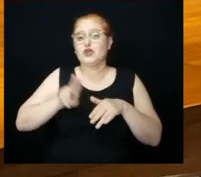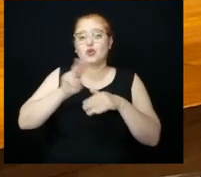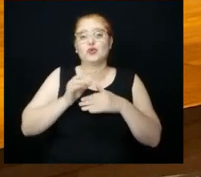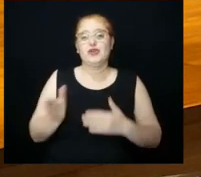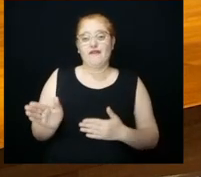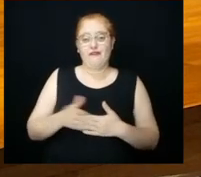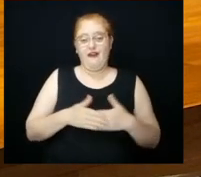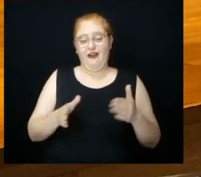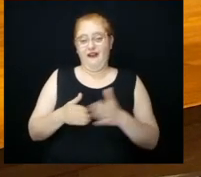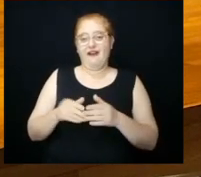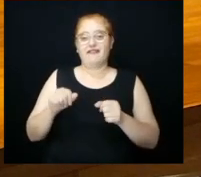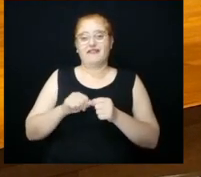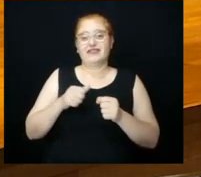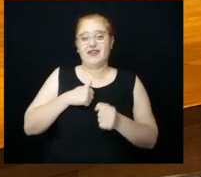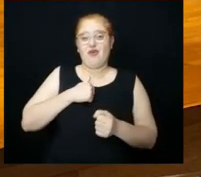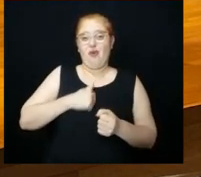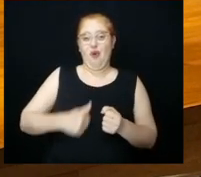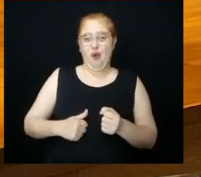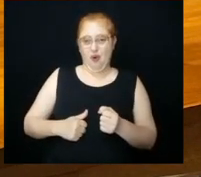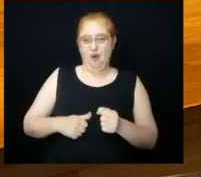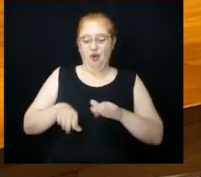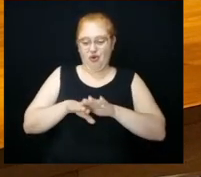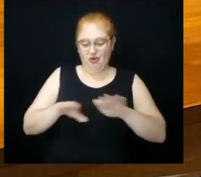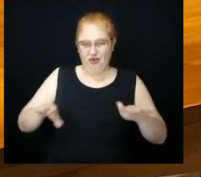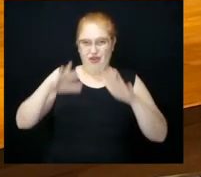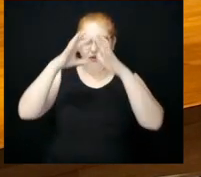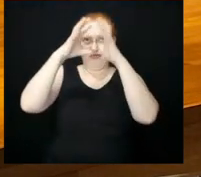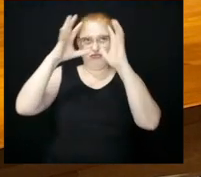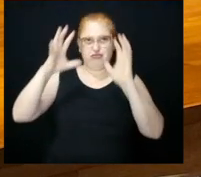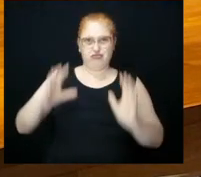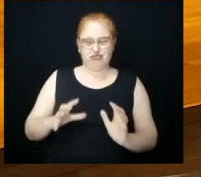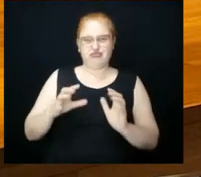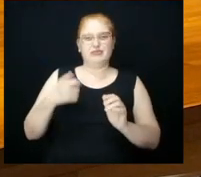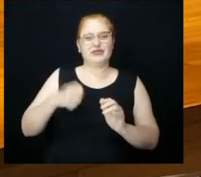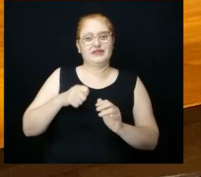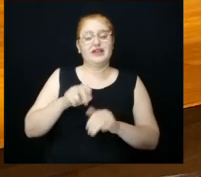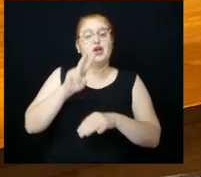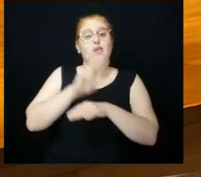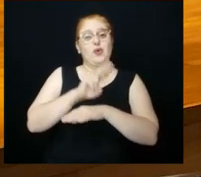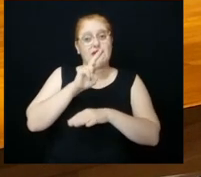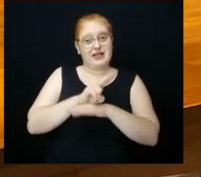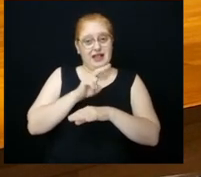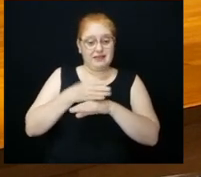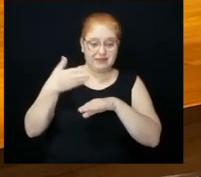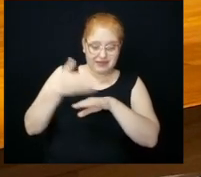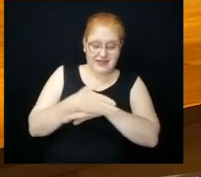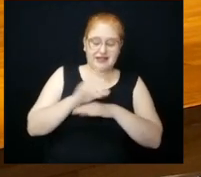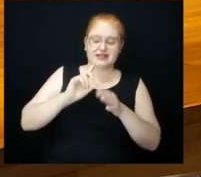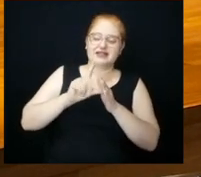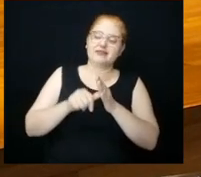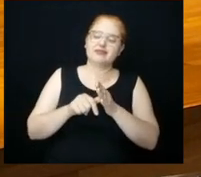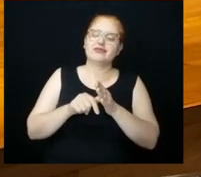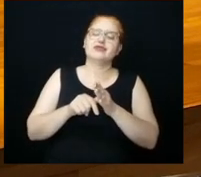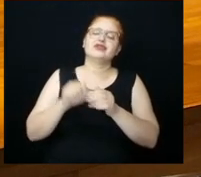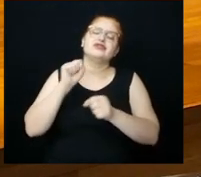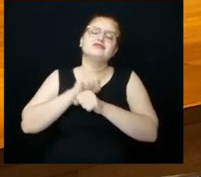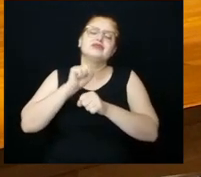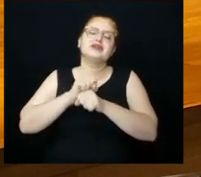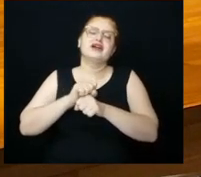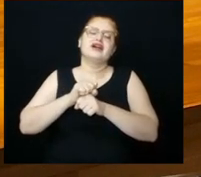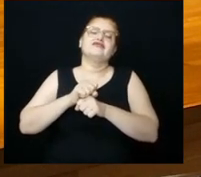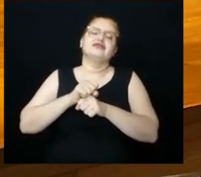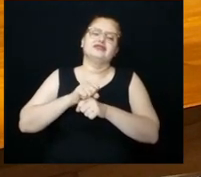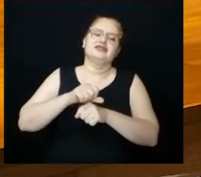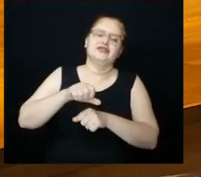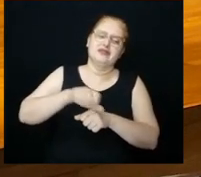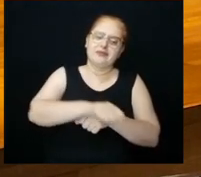faziam cocô no chão da gaiola e era preciso cuidado quando se entrava ali. Depois ficávamos no portão, o portão